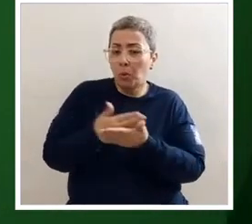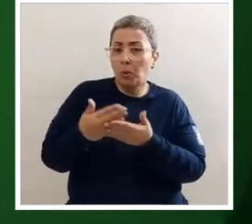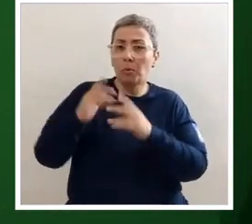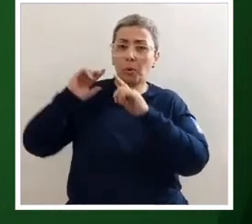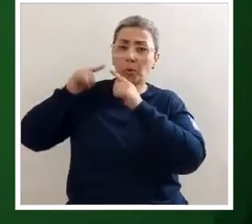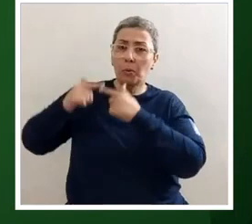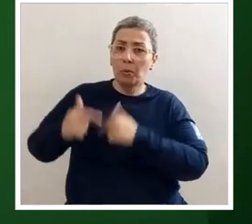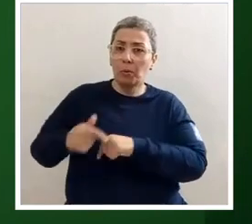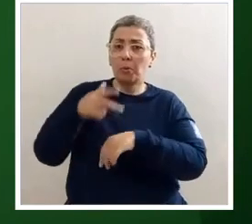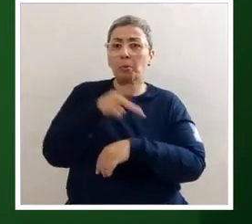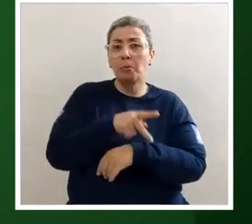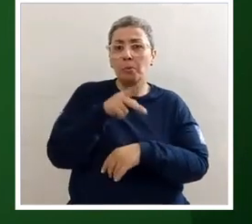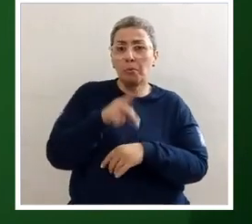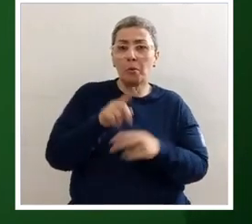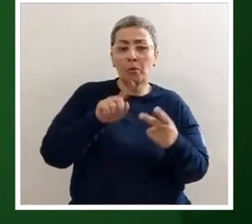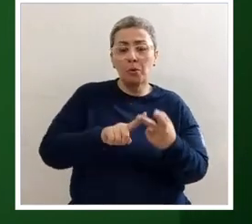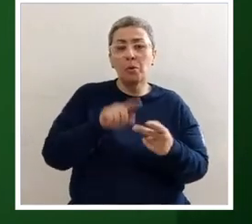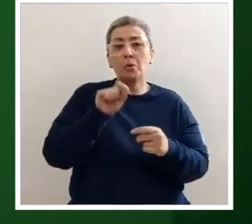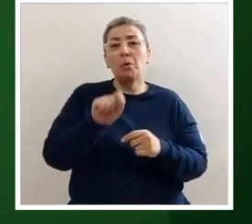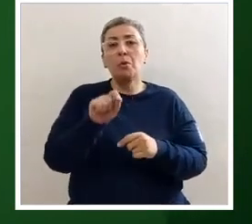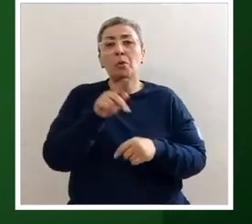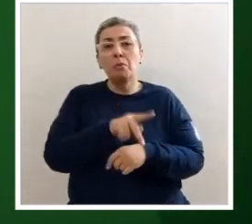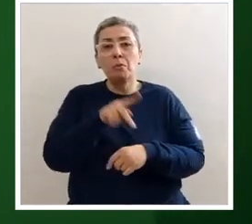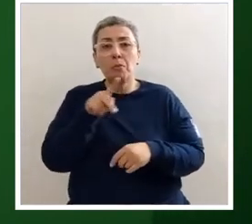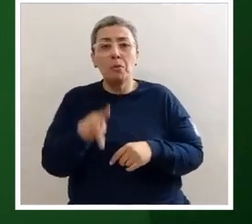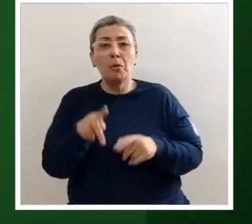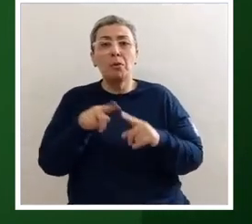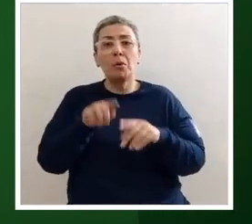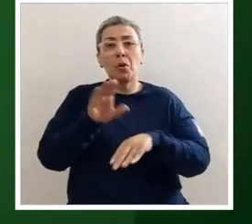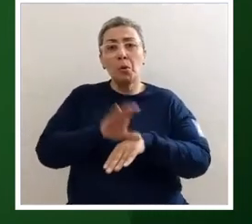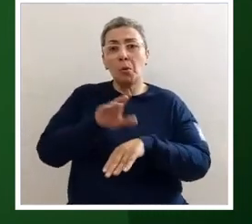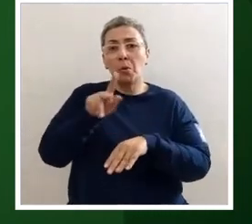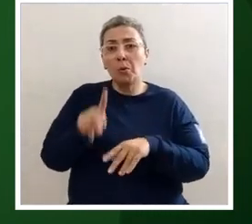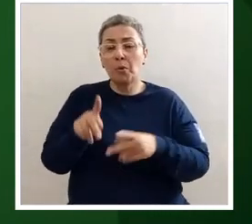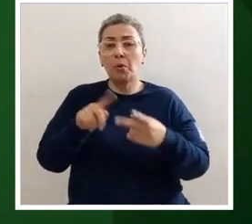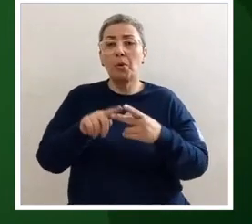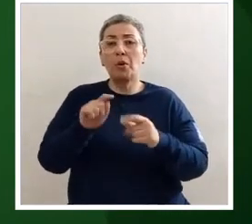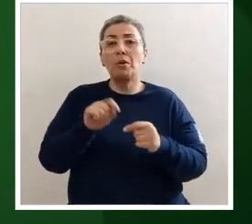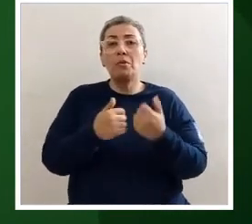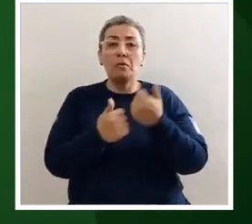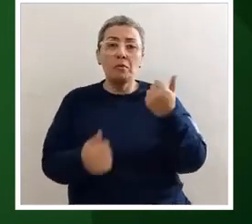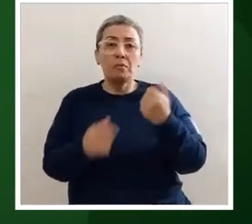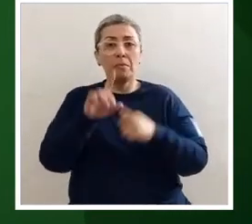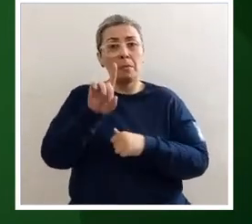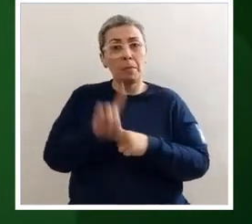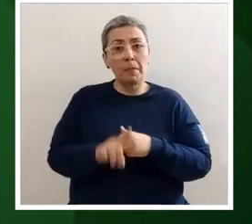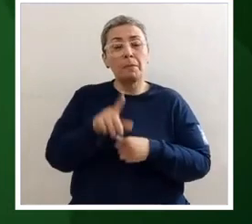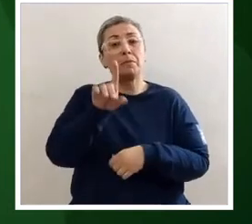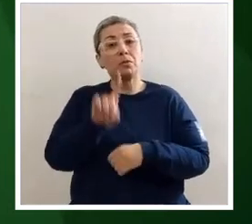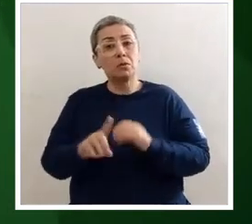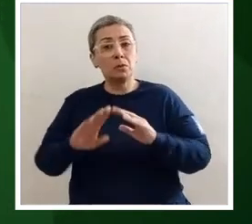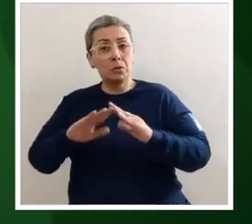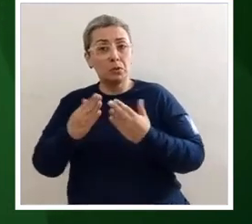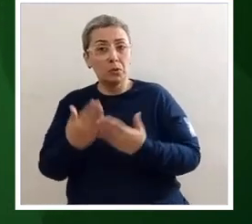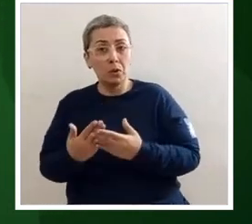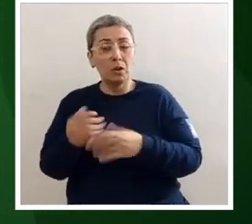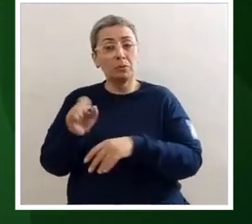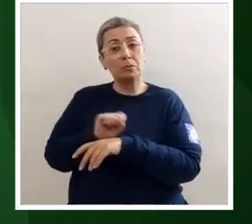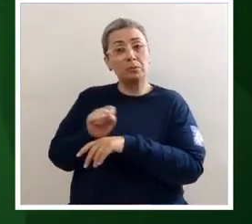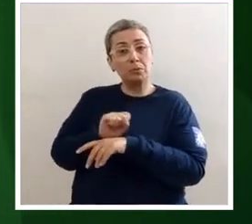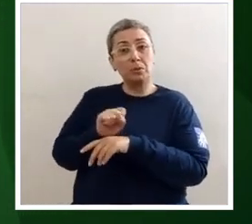como professora passando pelos cargos de professora coordenadora vice-diretora diretora de escola e